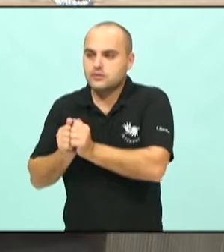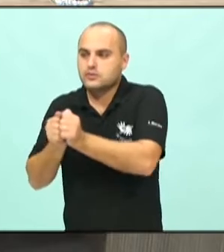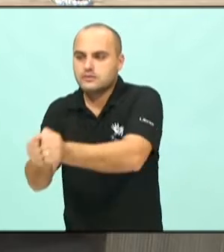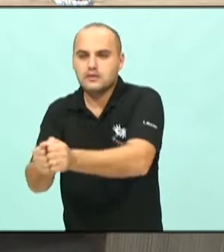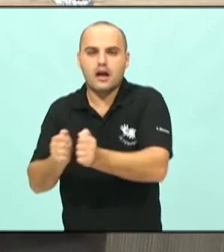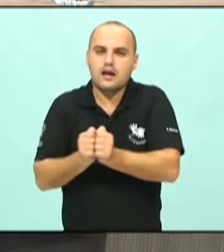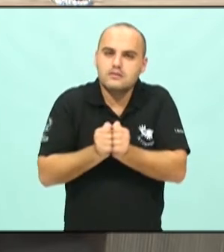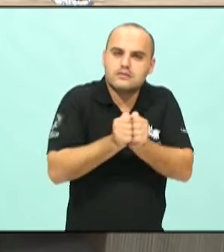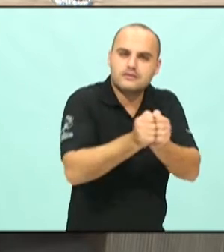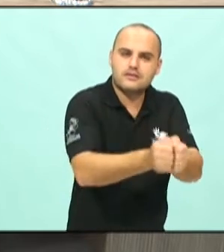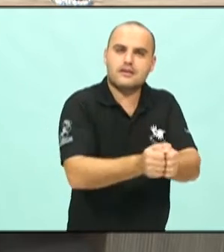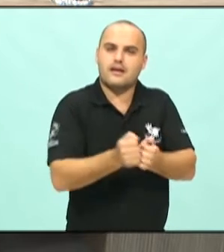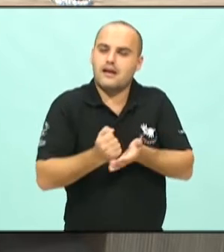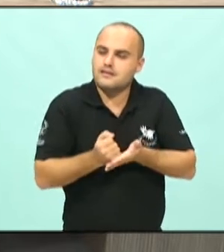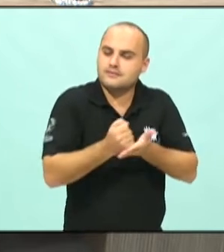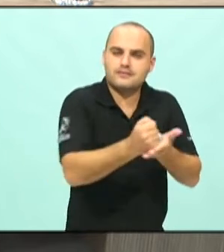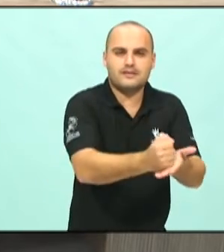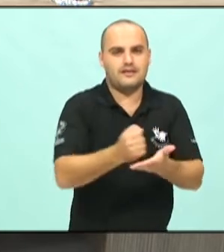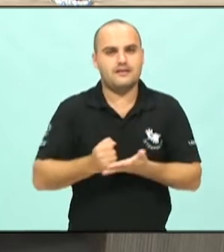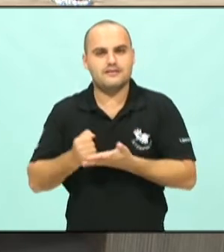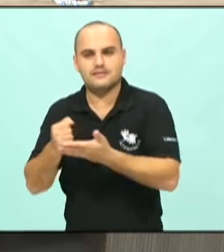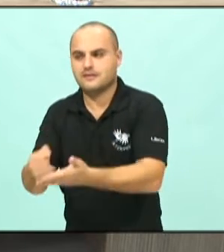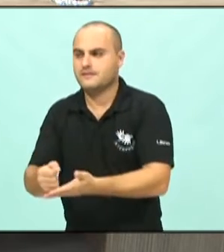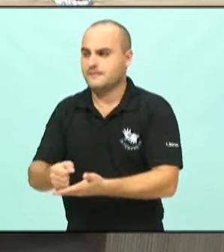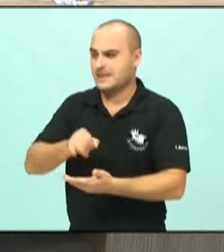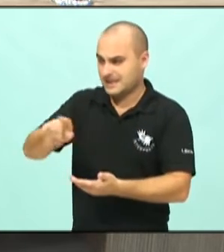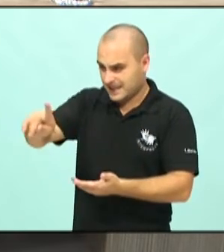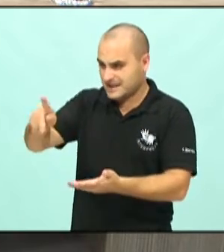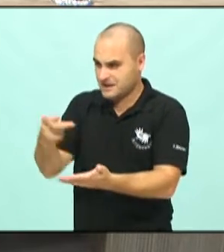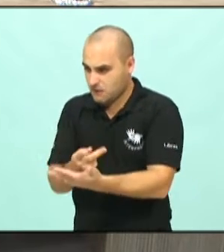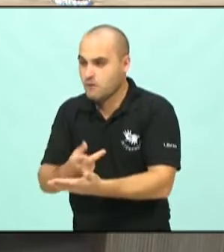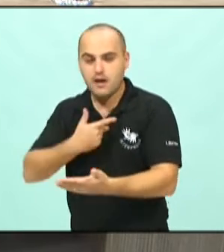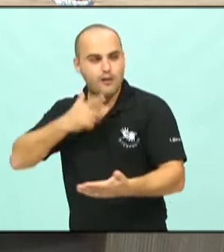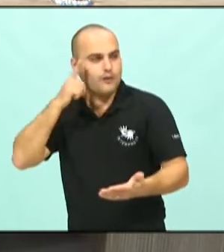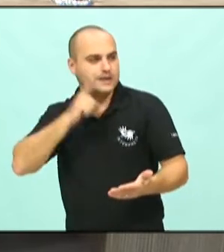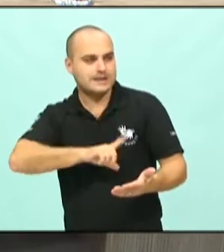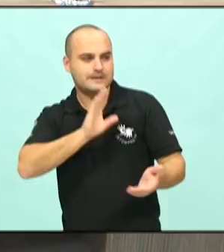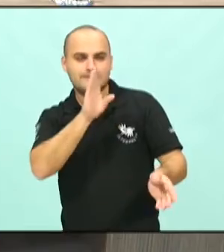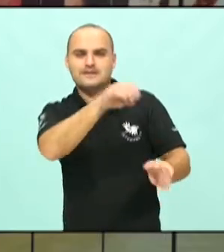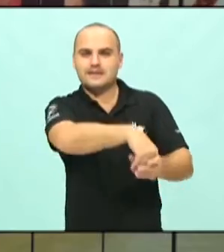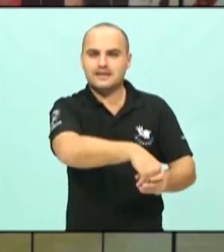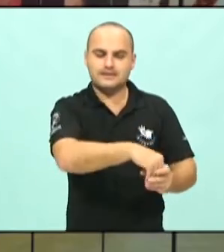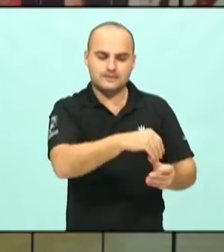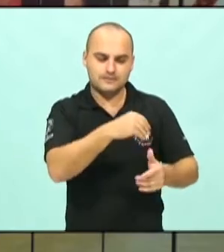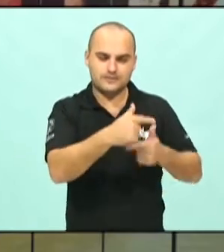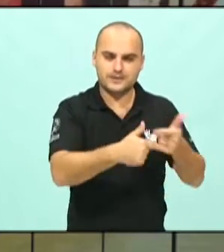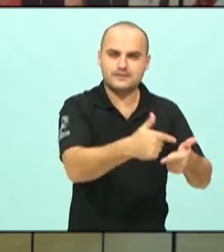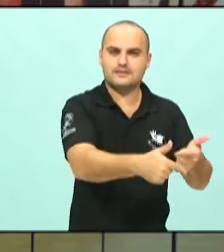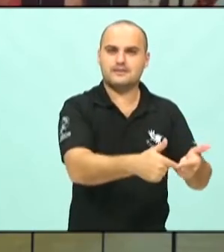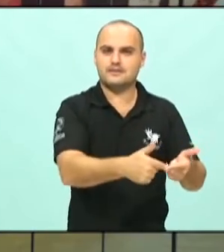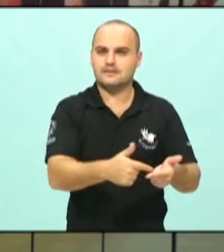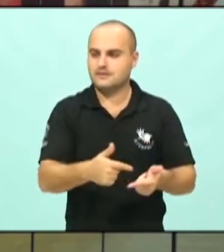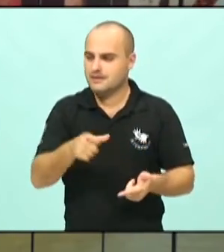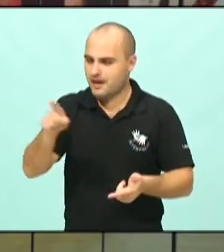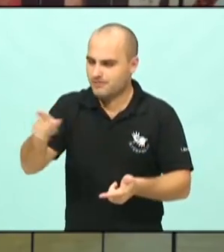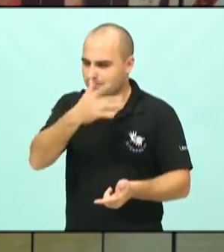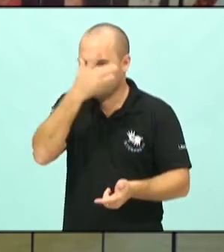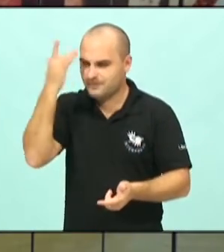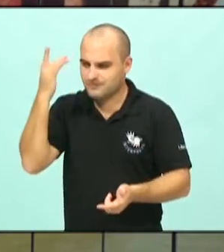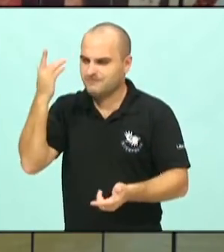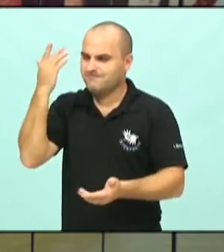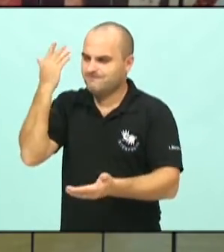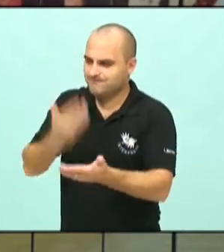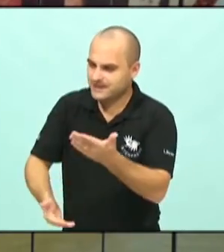da ajuda mútua de uma equipe, se o cara errou eu consigo suprir aquela necessidade em quadra dele, apoiá-lo na hora da derrota, o meu